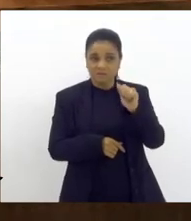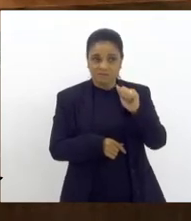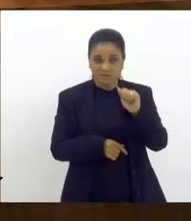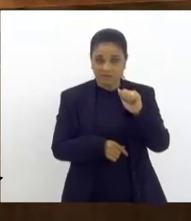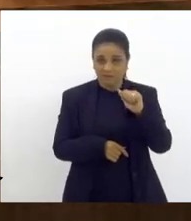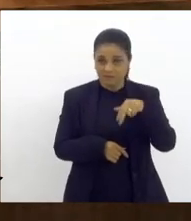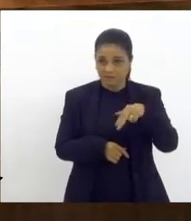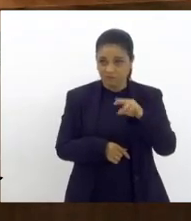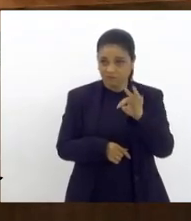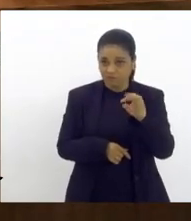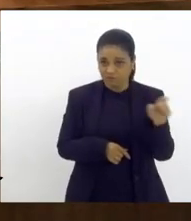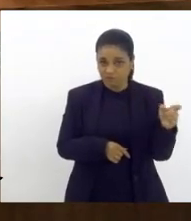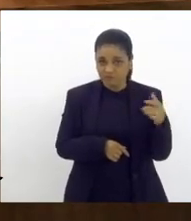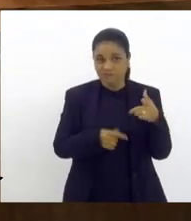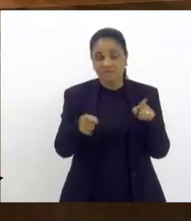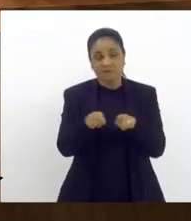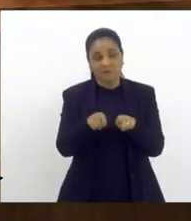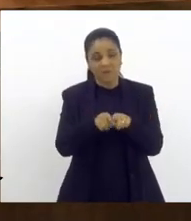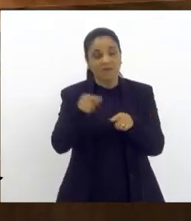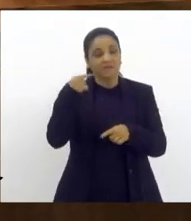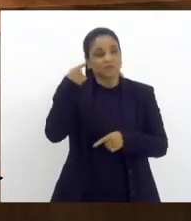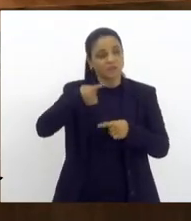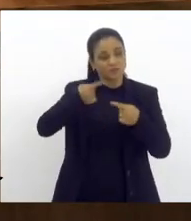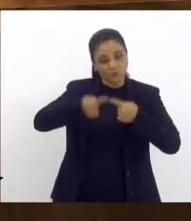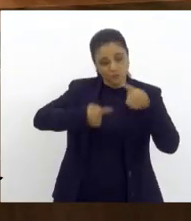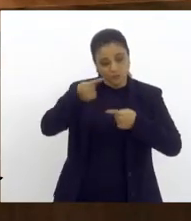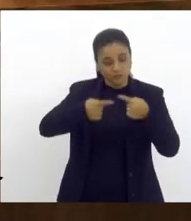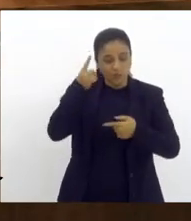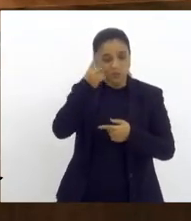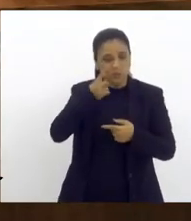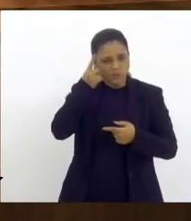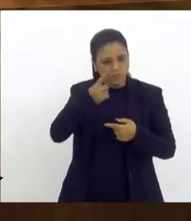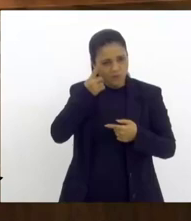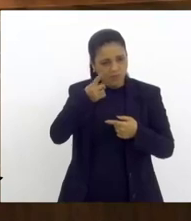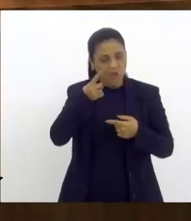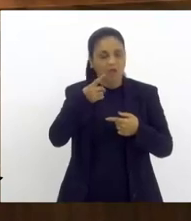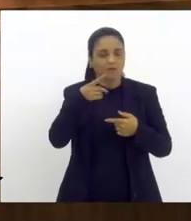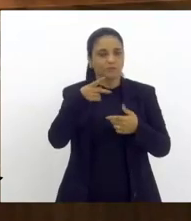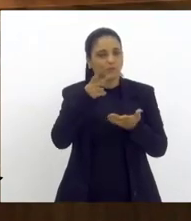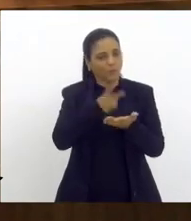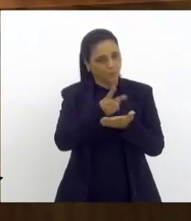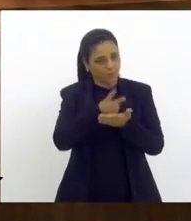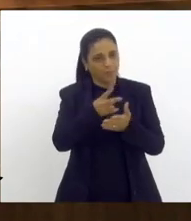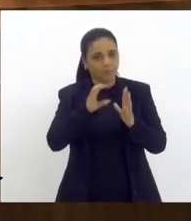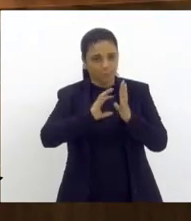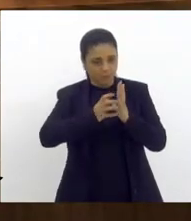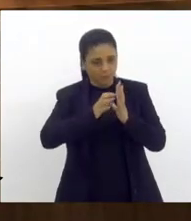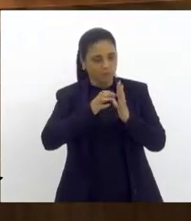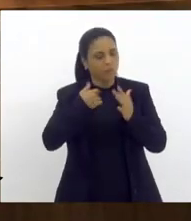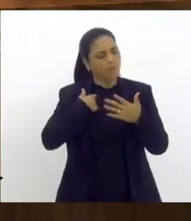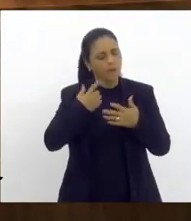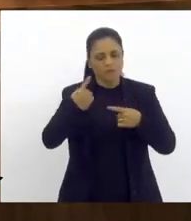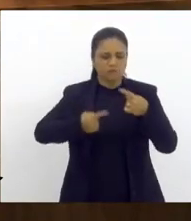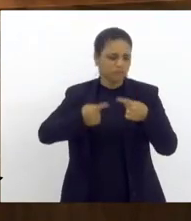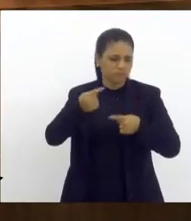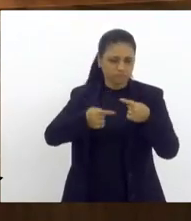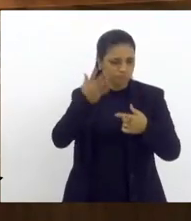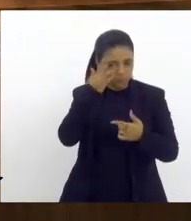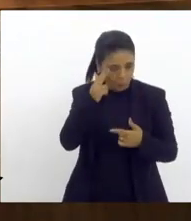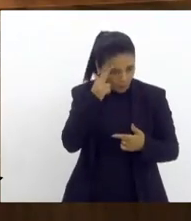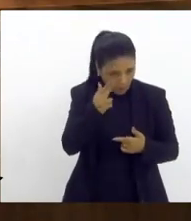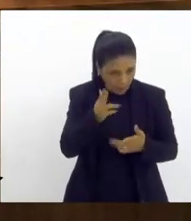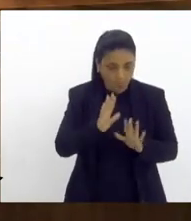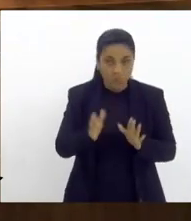discussão era com o deputado outro Deputado da base dele a gente discutia como protagonizamos algumas embates aqui na última legislatura